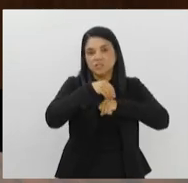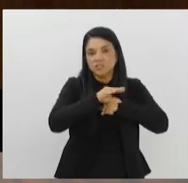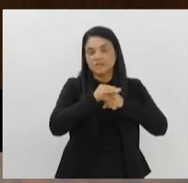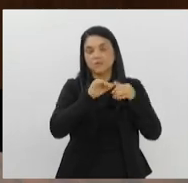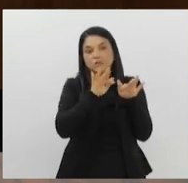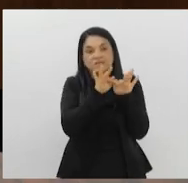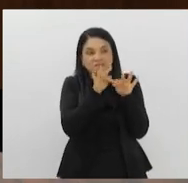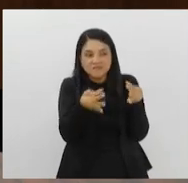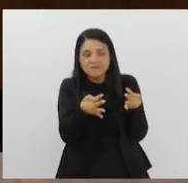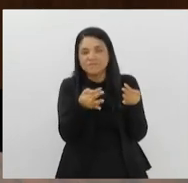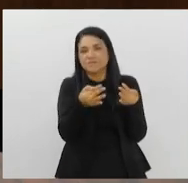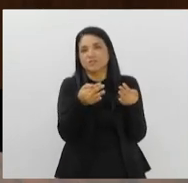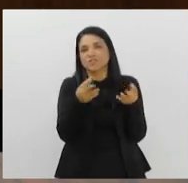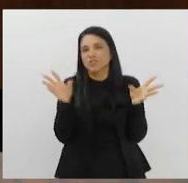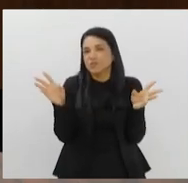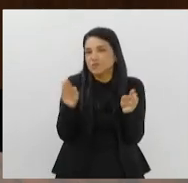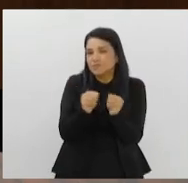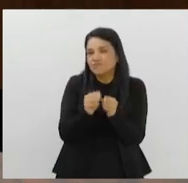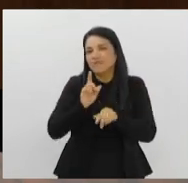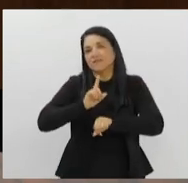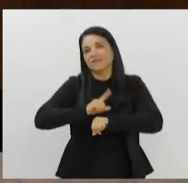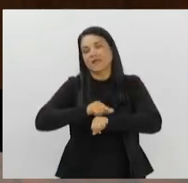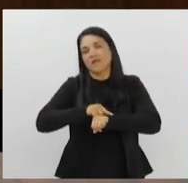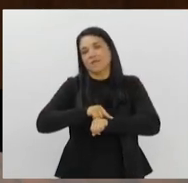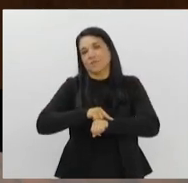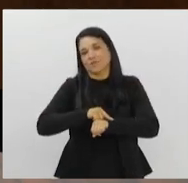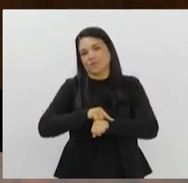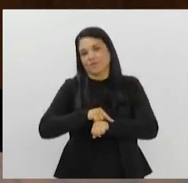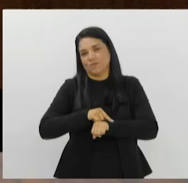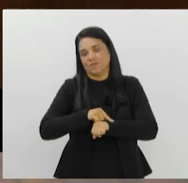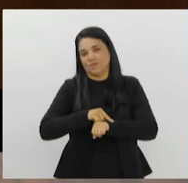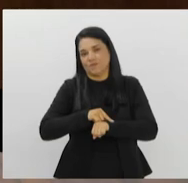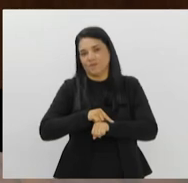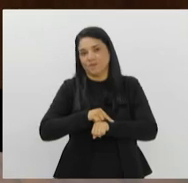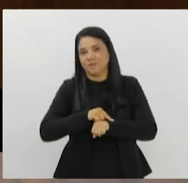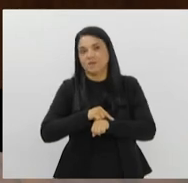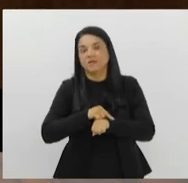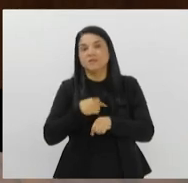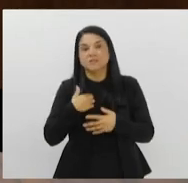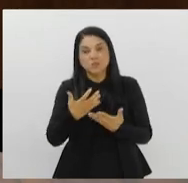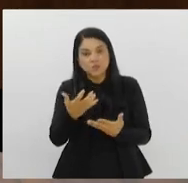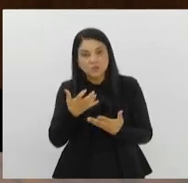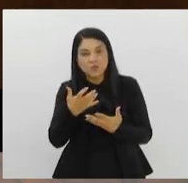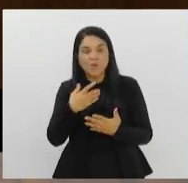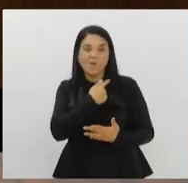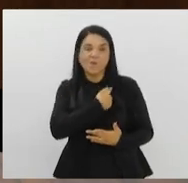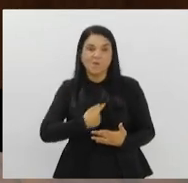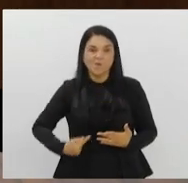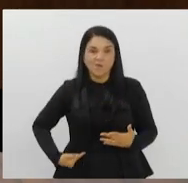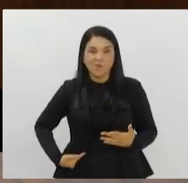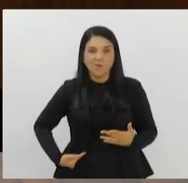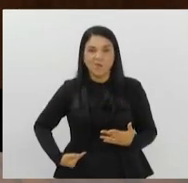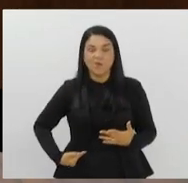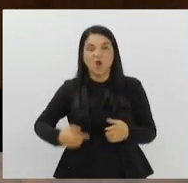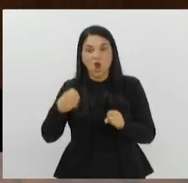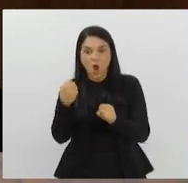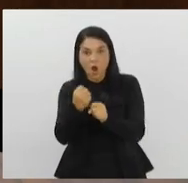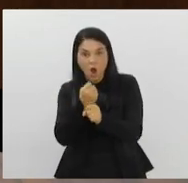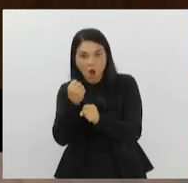tempo, recursos de todos nós. Porque se eu quero que o governador faça uma obra,